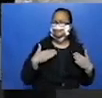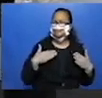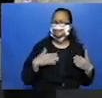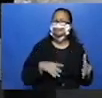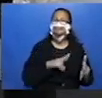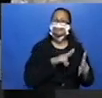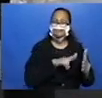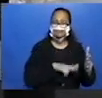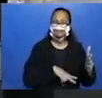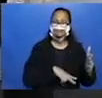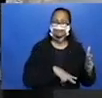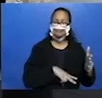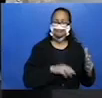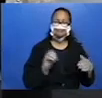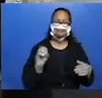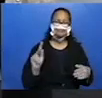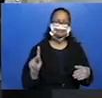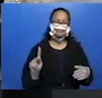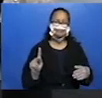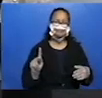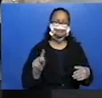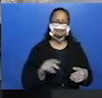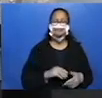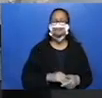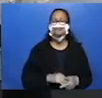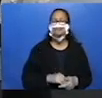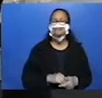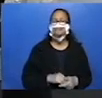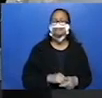tá? É um incentivo para vocês terminarem a leitura.